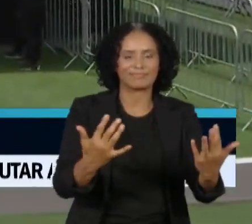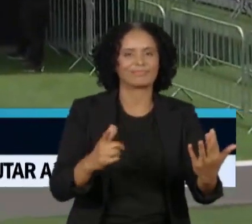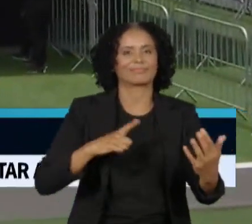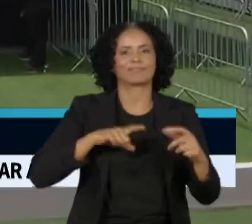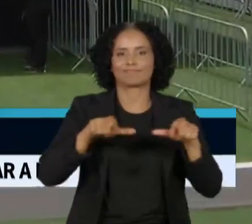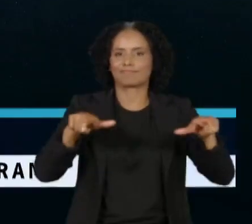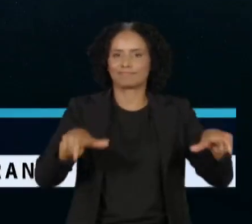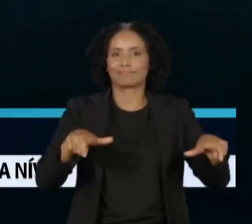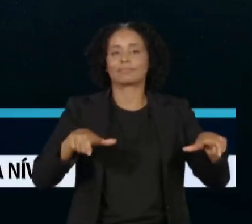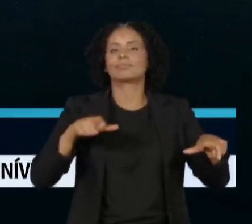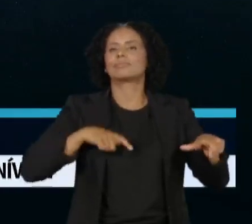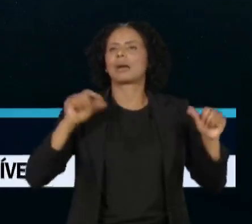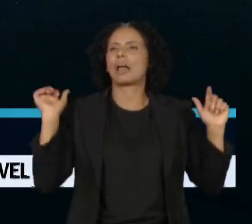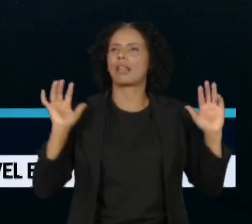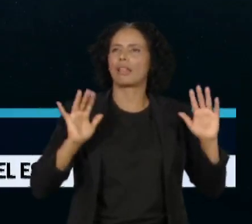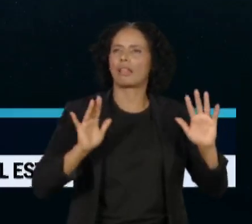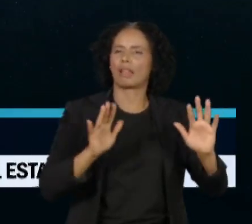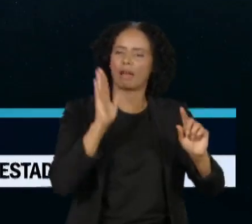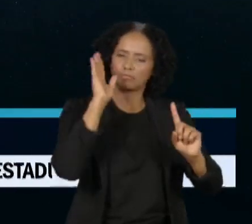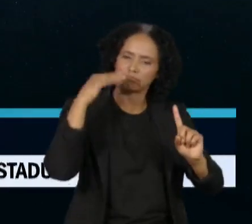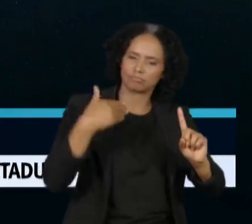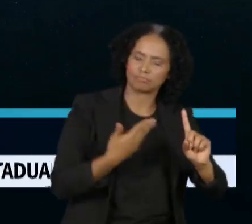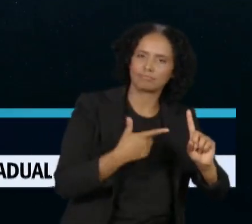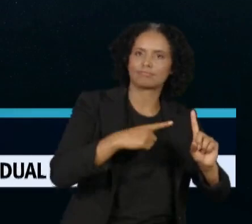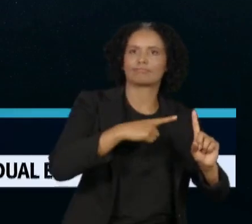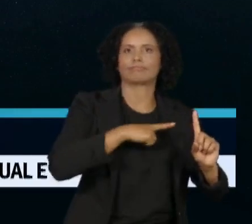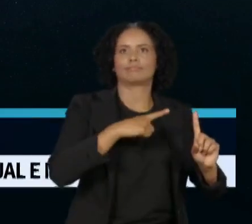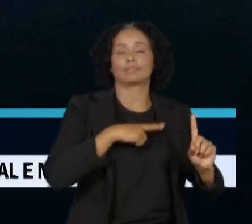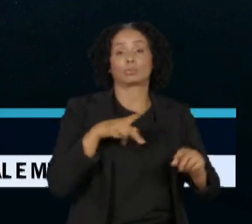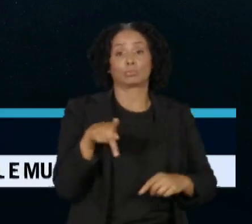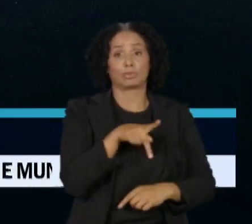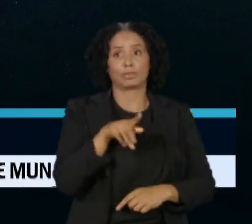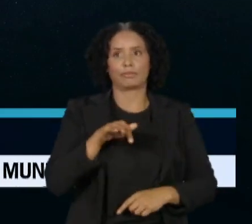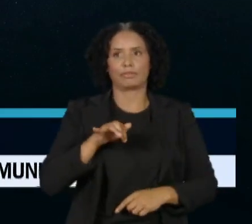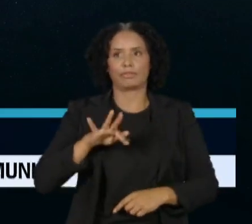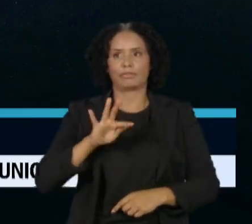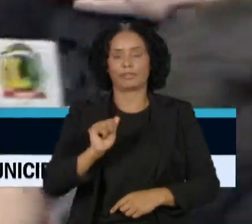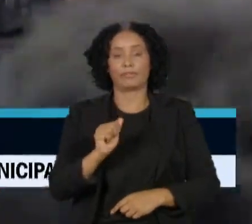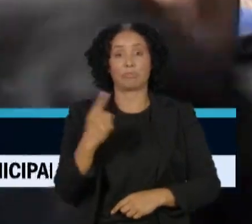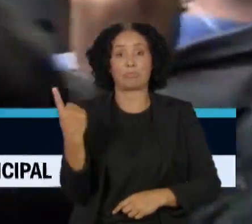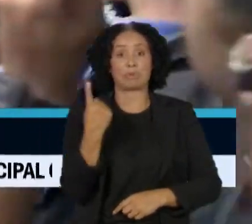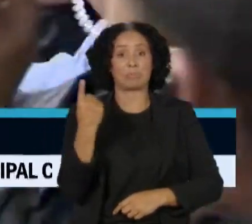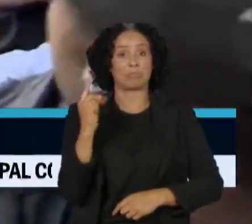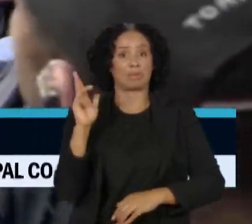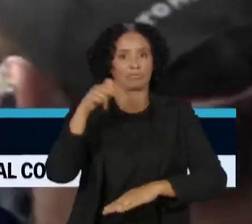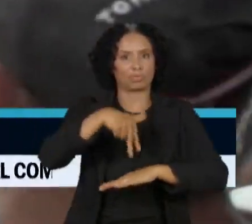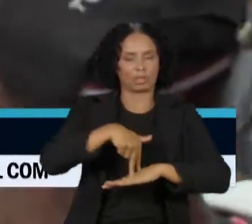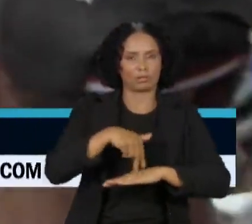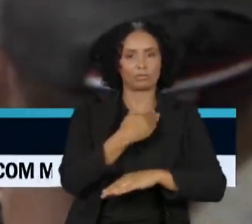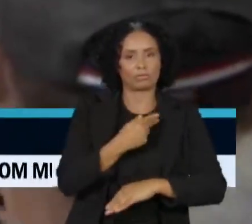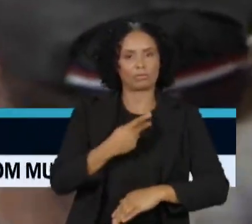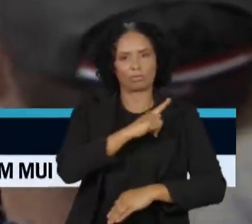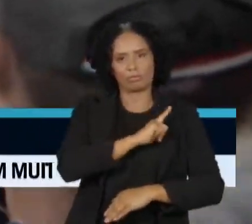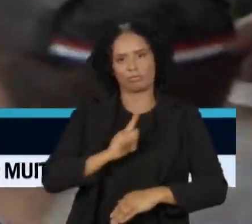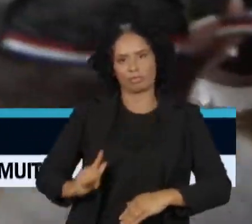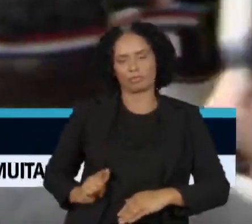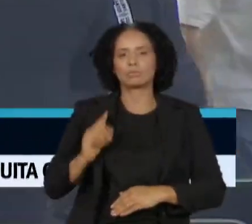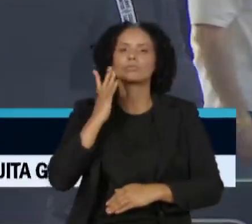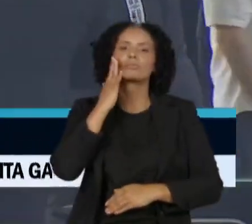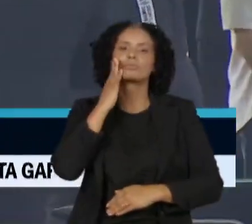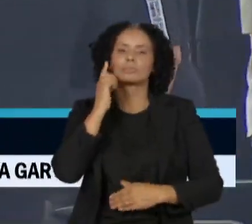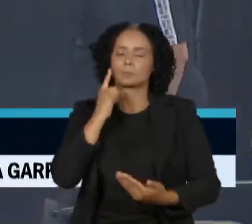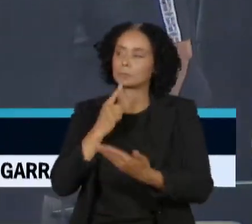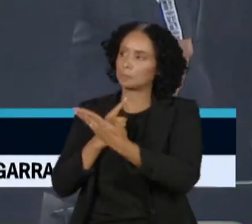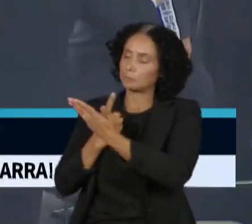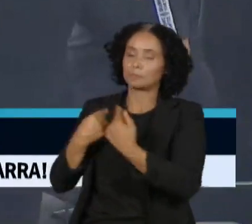por autoridades. Gianni Infantino, presidente da FIFA, foi um dos primeiros a chegar. O governador de São Paulo, Tarcísio de